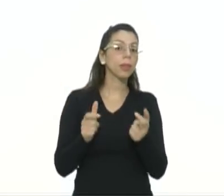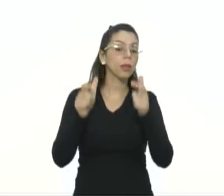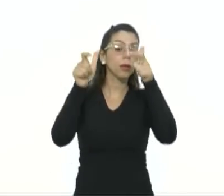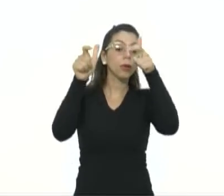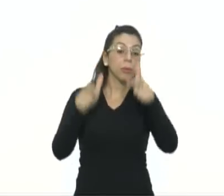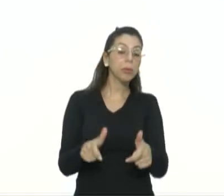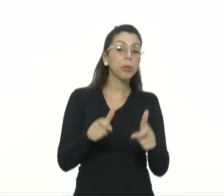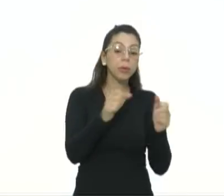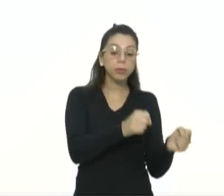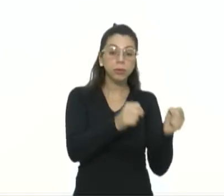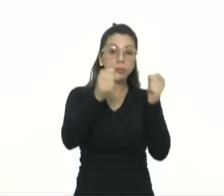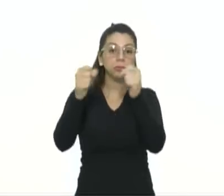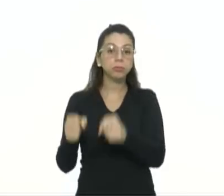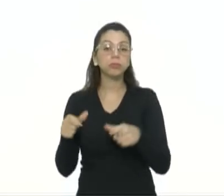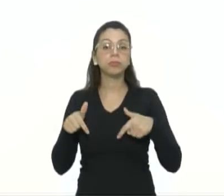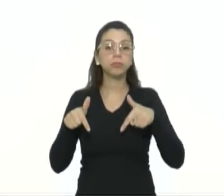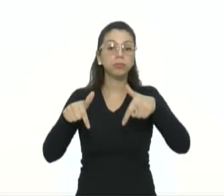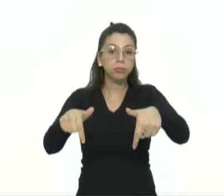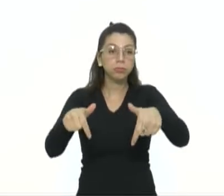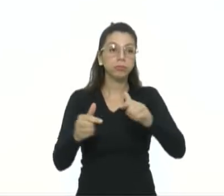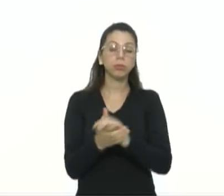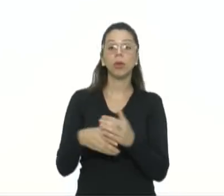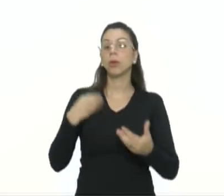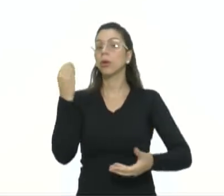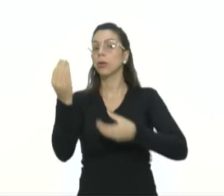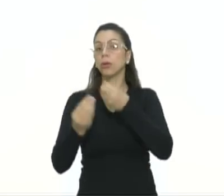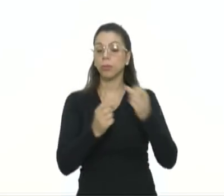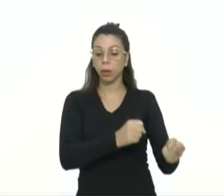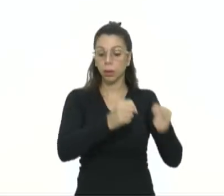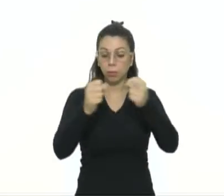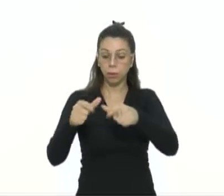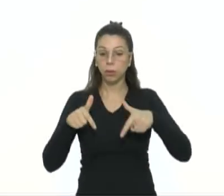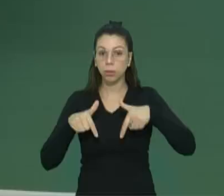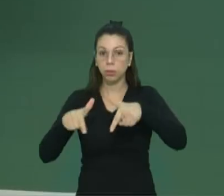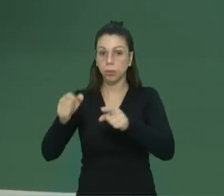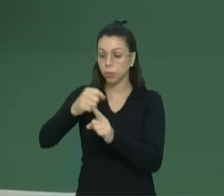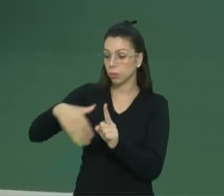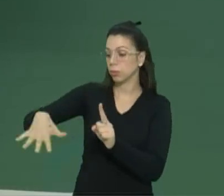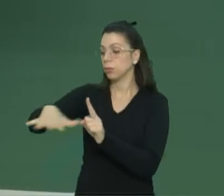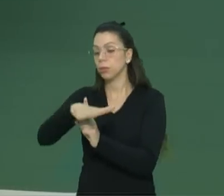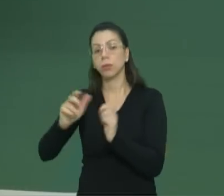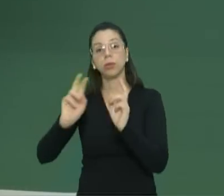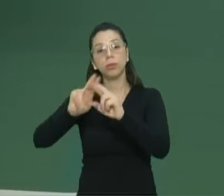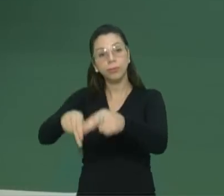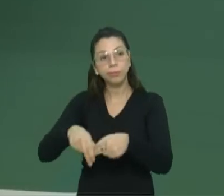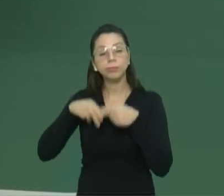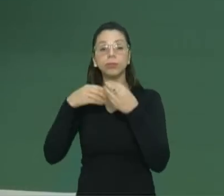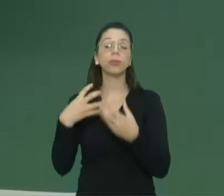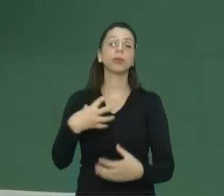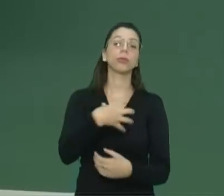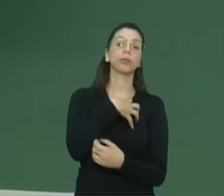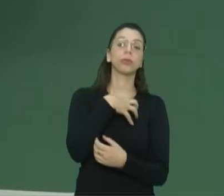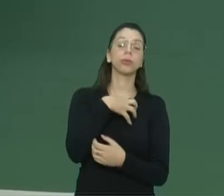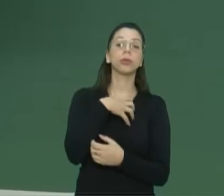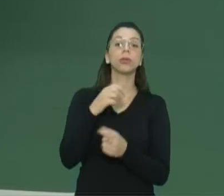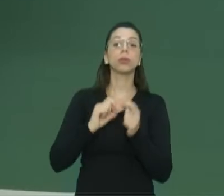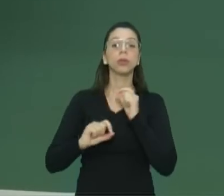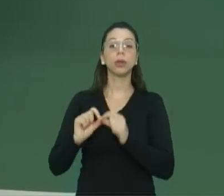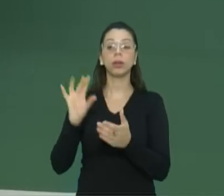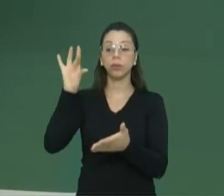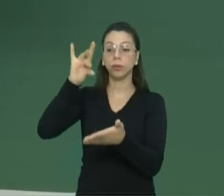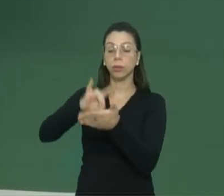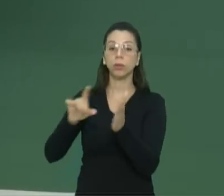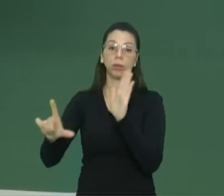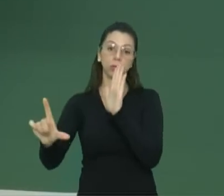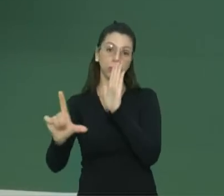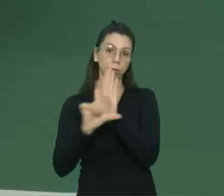exercido esse poder, ou seja, como esse poder é exercido na sociedade. E por isso nós vamos verificar as formas de legitimidade